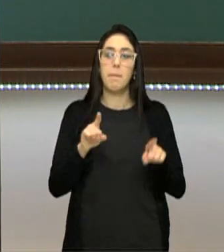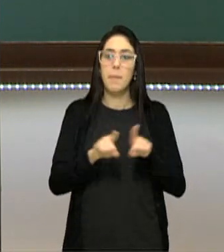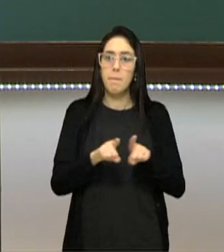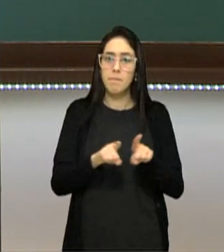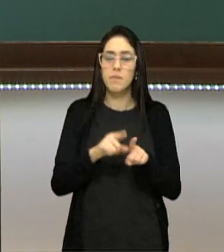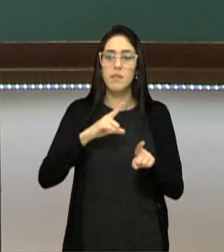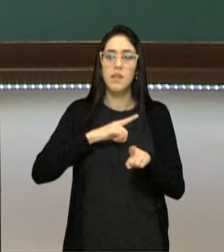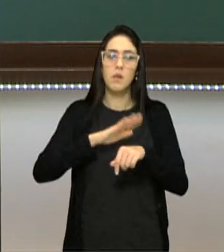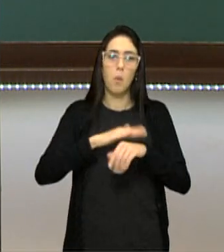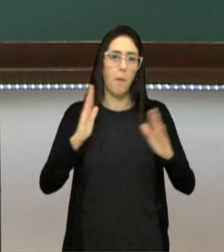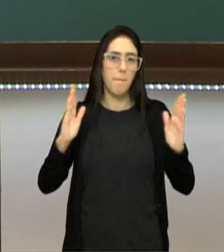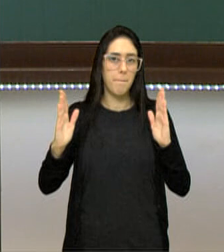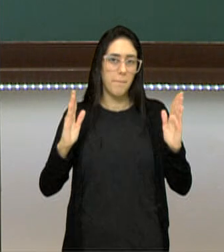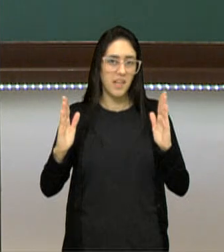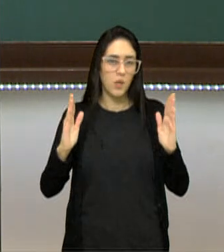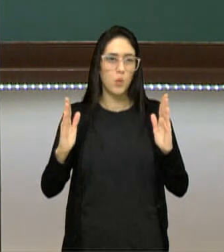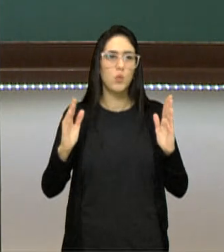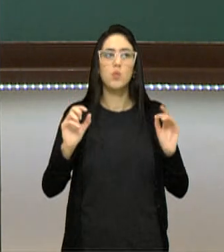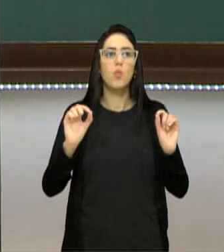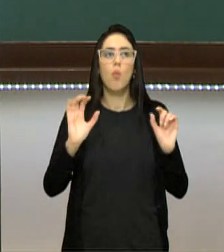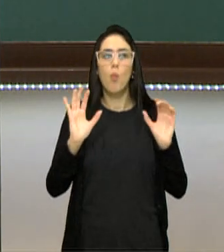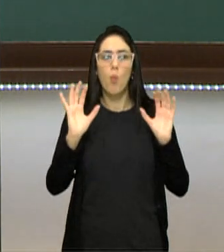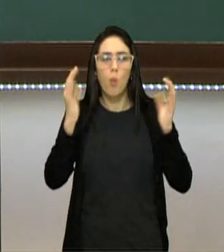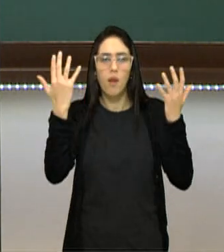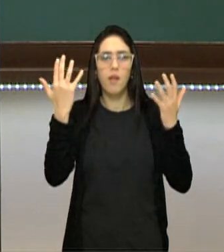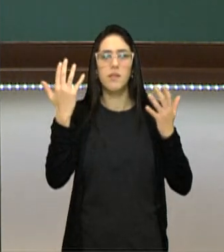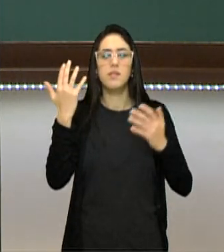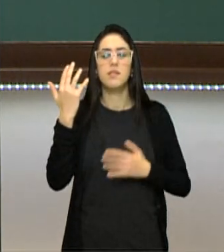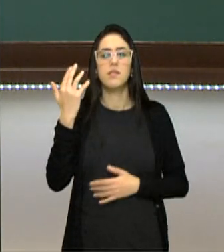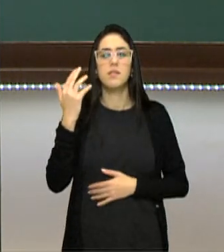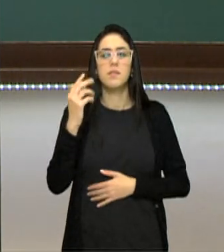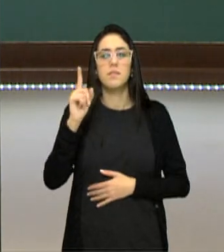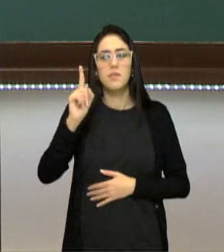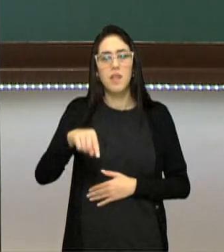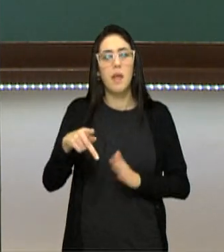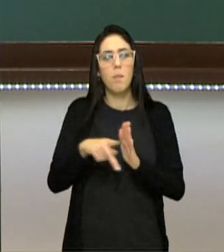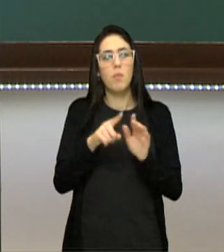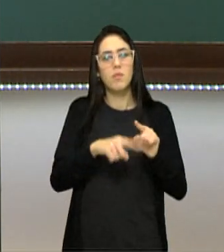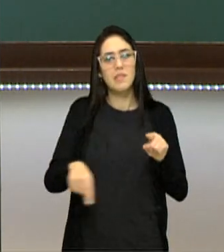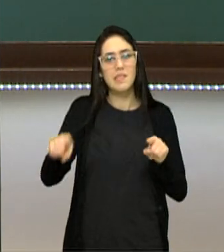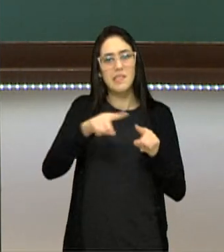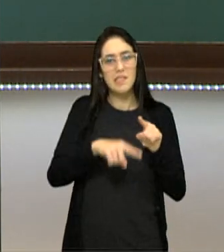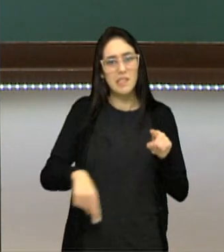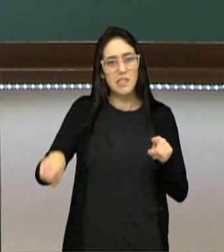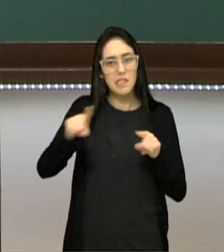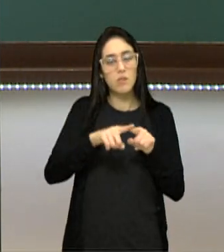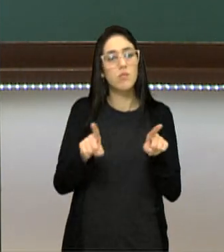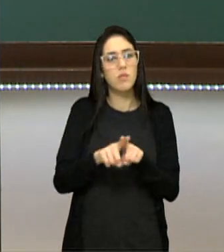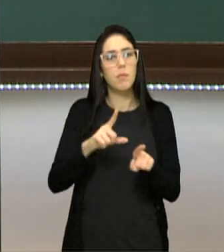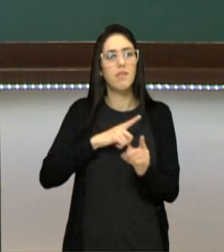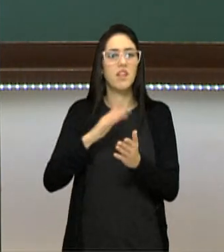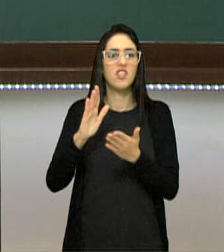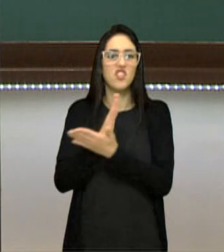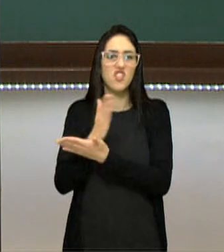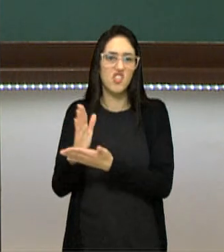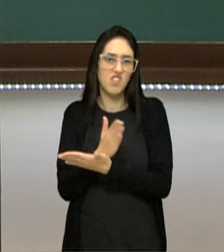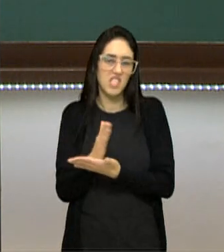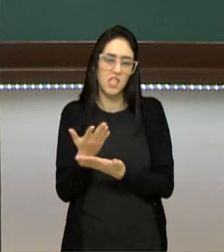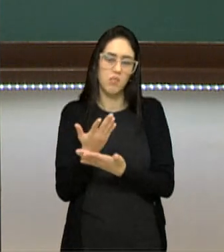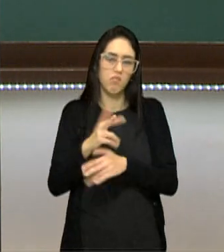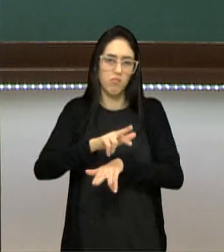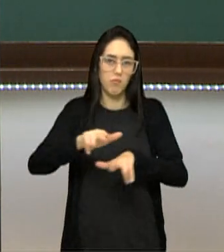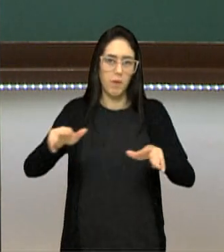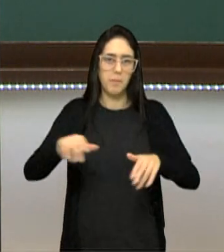um período chamado intérfase, que seria uma das etapas do ciclo e depois as divisões especificamente. Muito